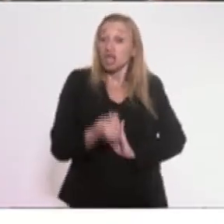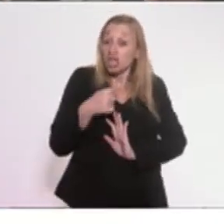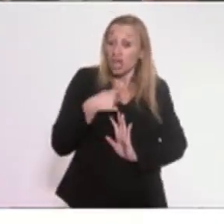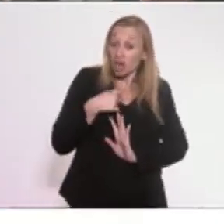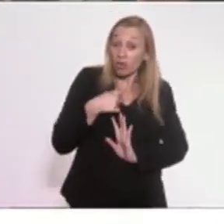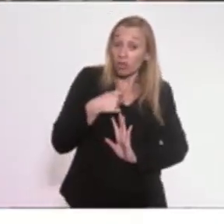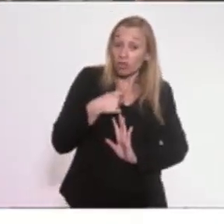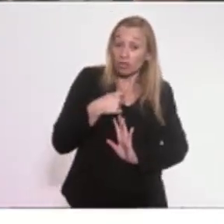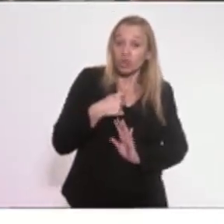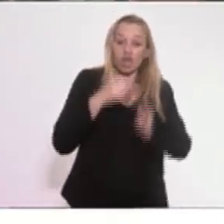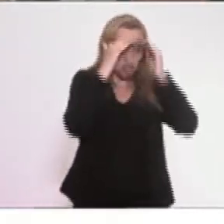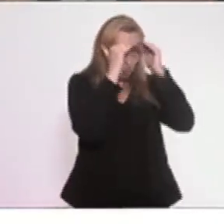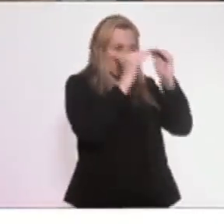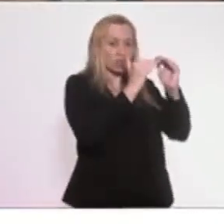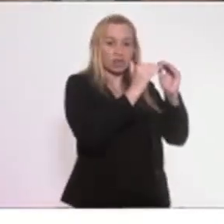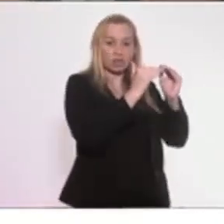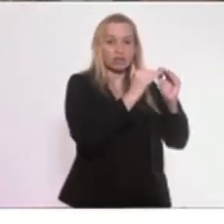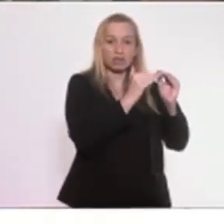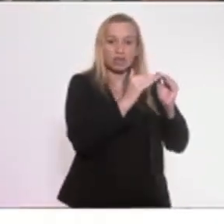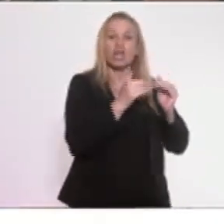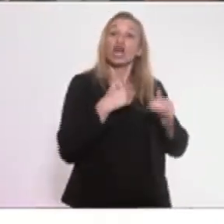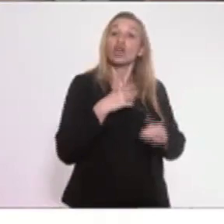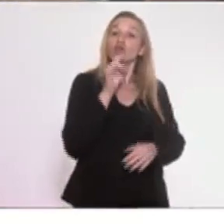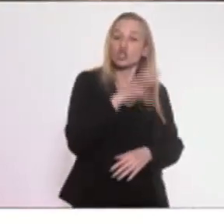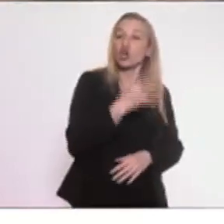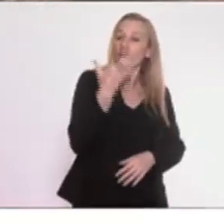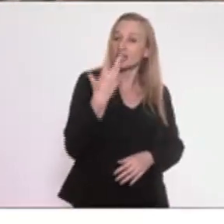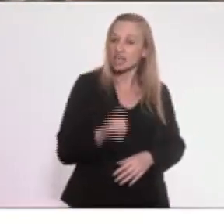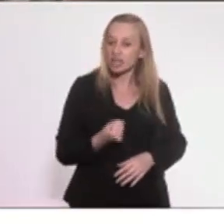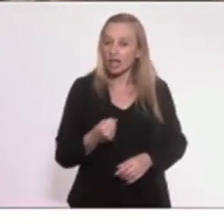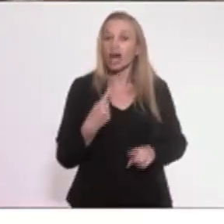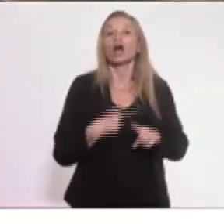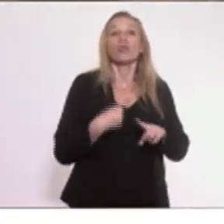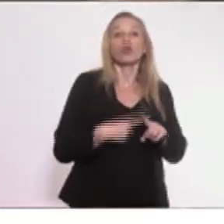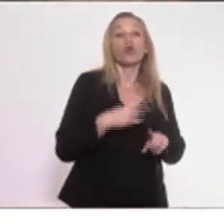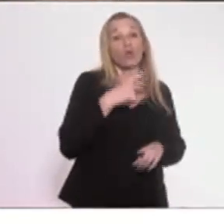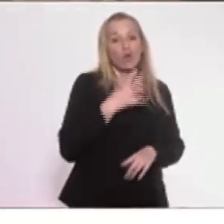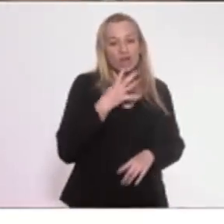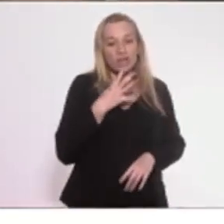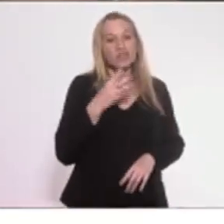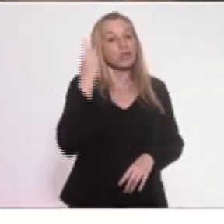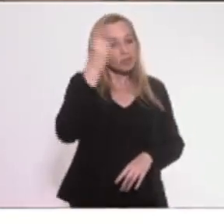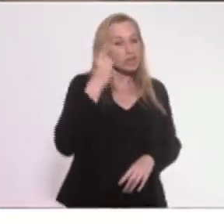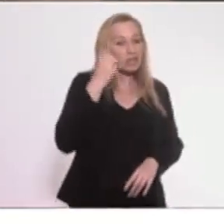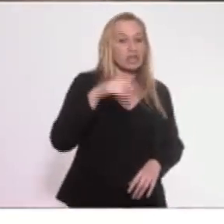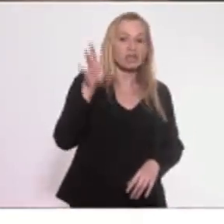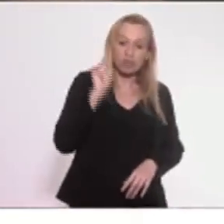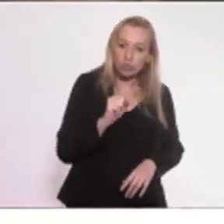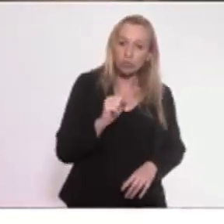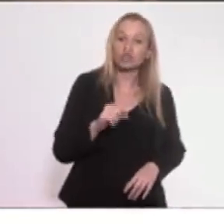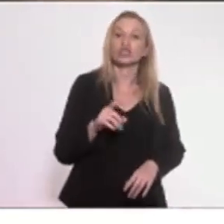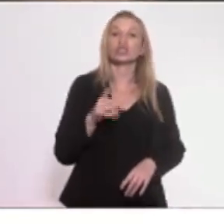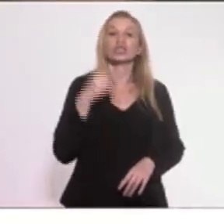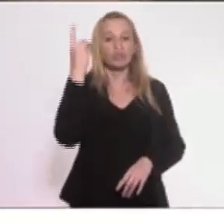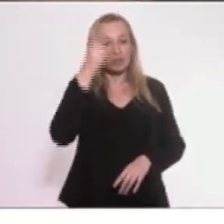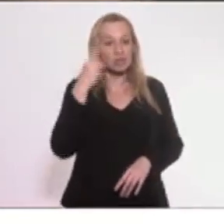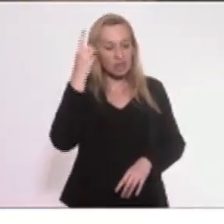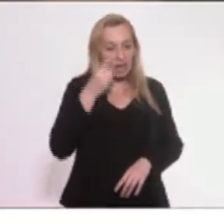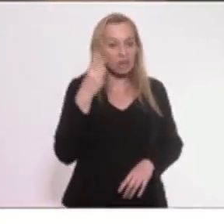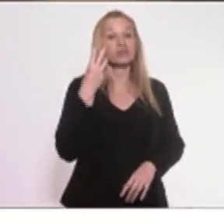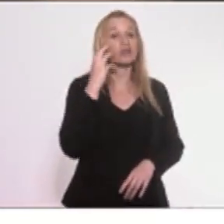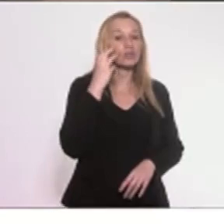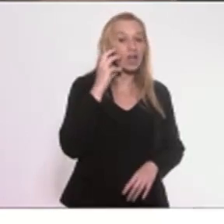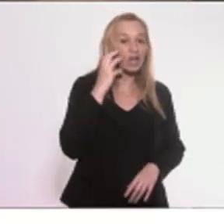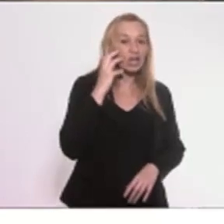aqui, respeitando, e eu só vou acolher, eu conheço o deputado Carlos Augusto, deputado Mata Rocha, deputado Valdec, que são peritos